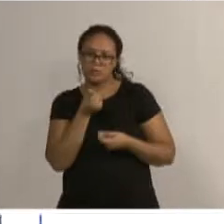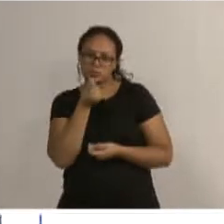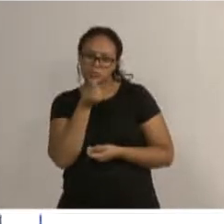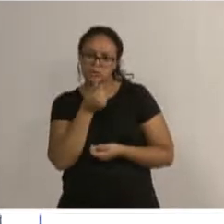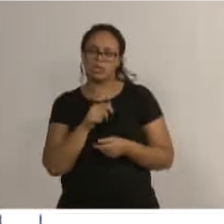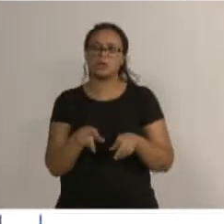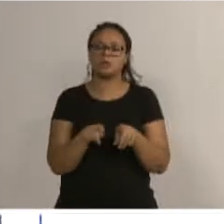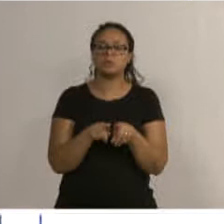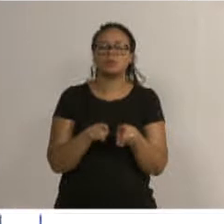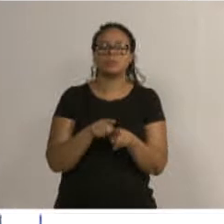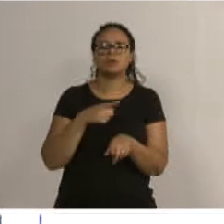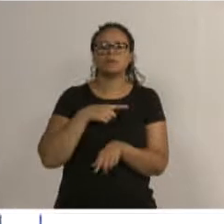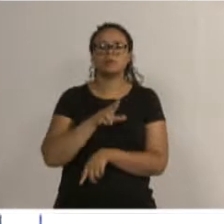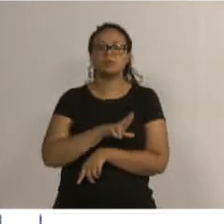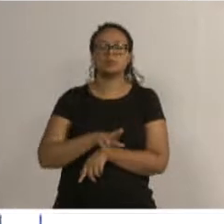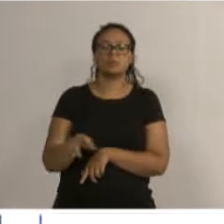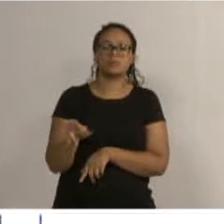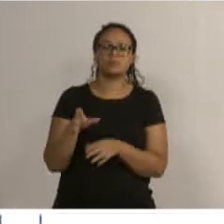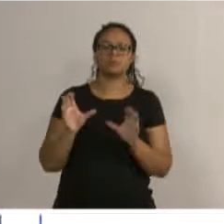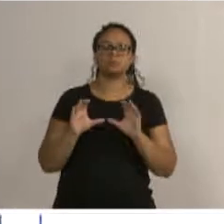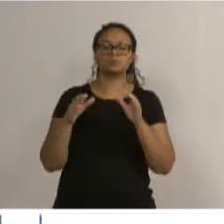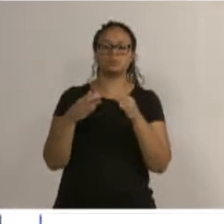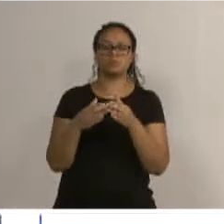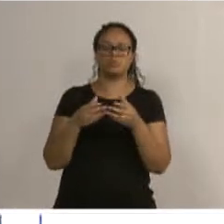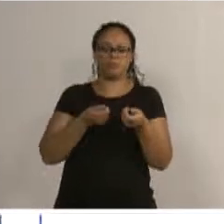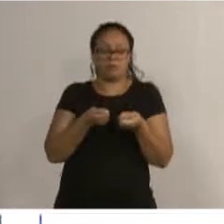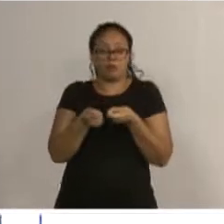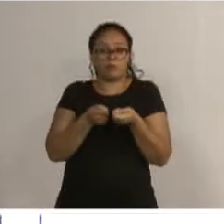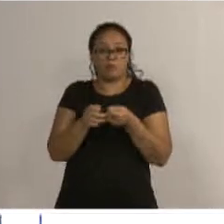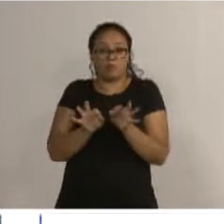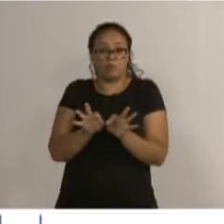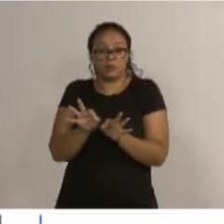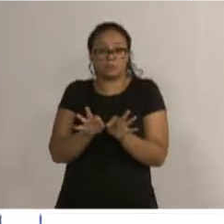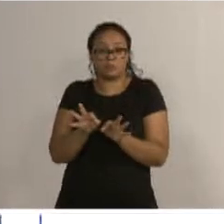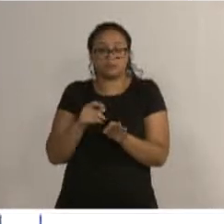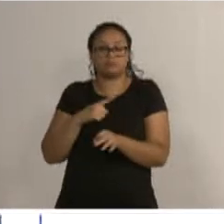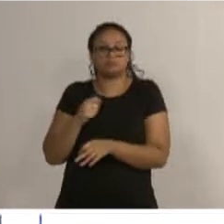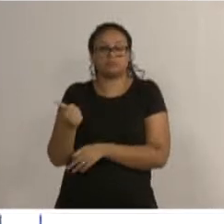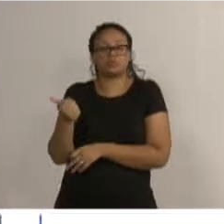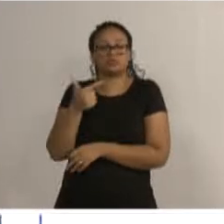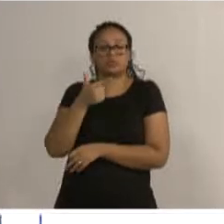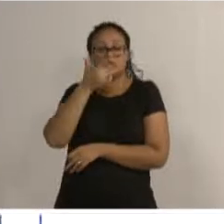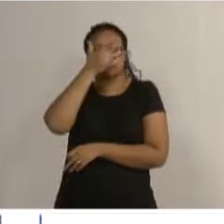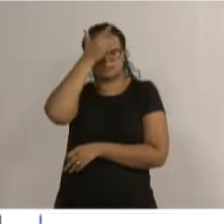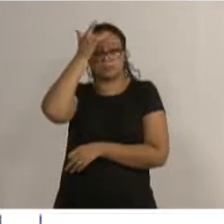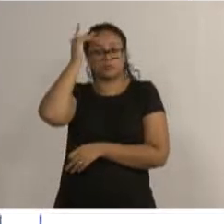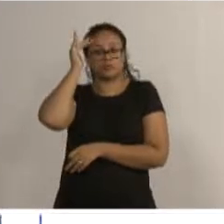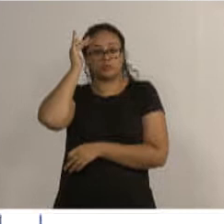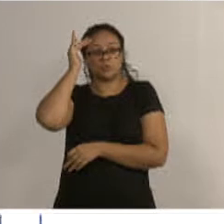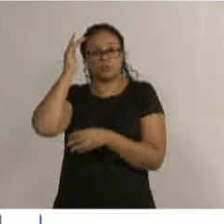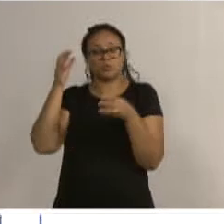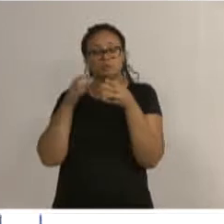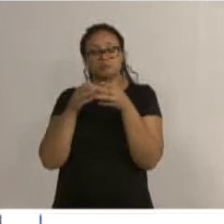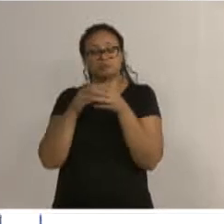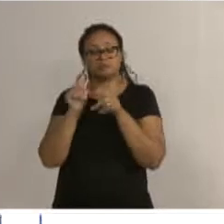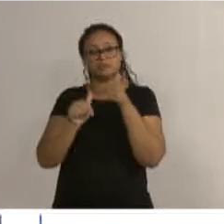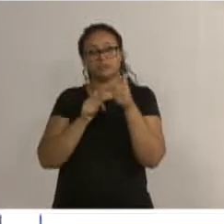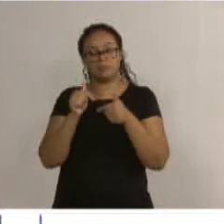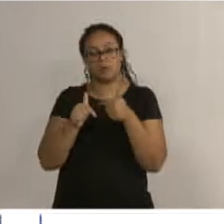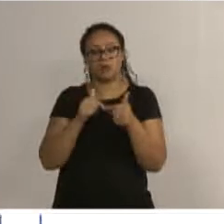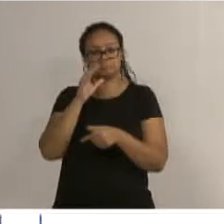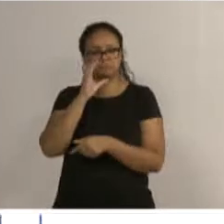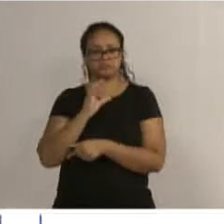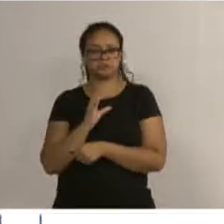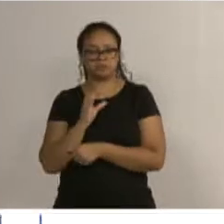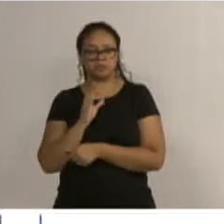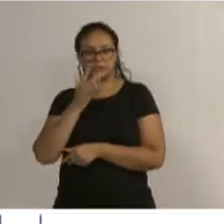um órgão chamado Comitê de Regulação, que são hoje 12 pessoas compostas pela sociedade civil.